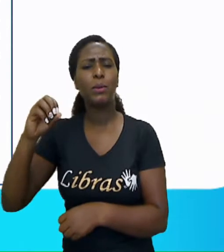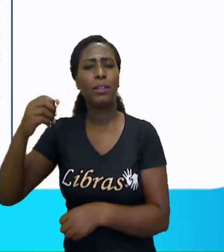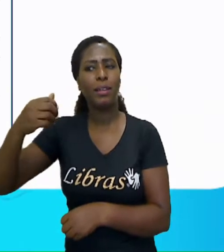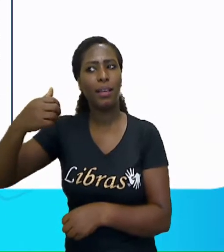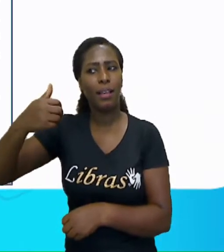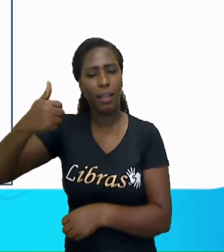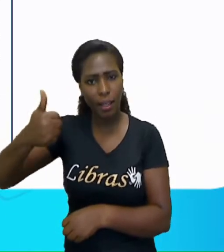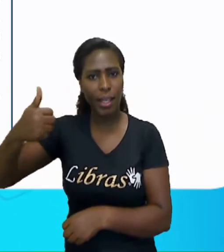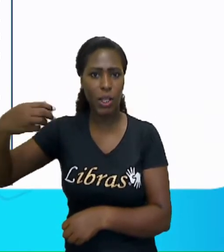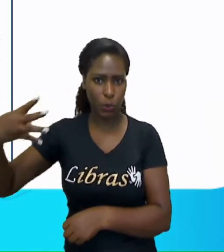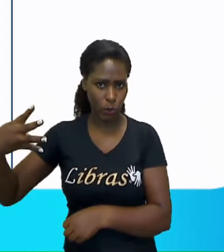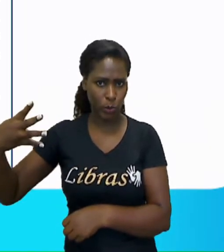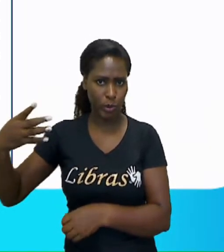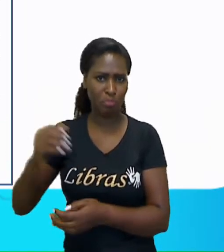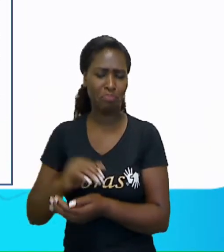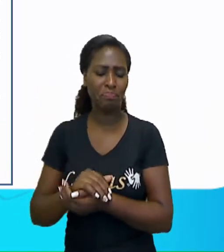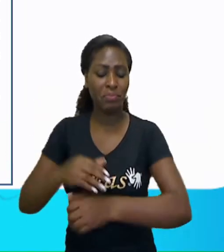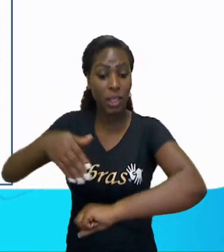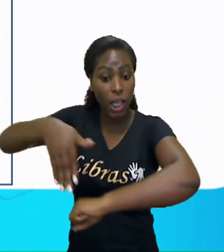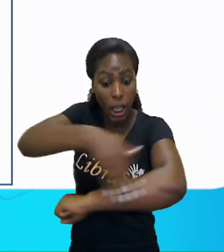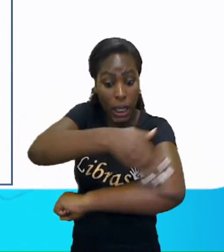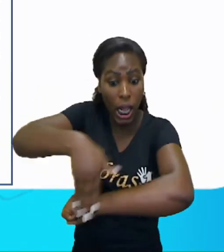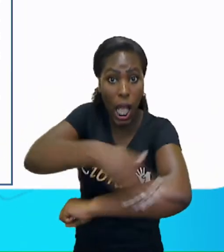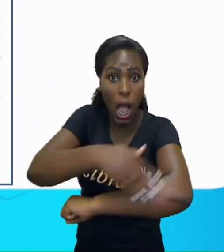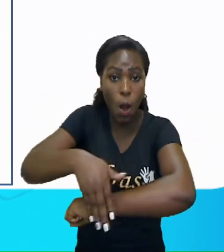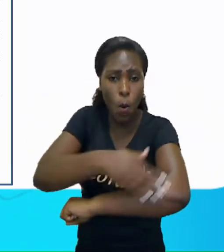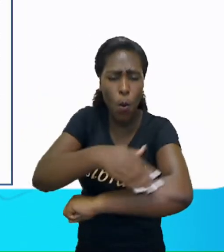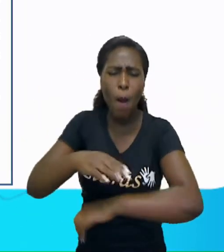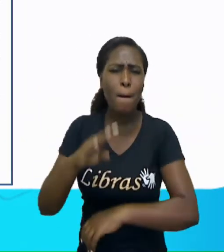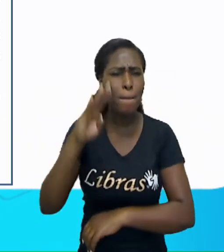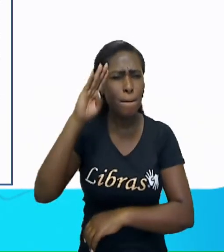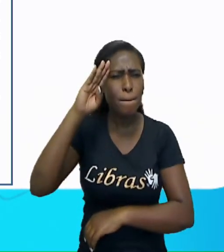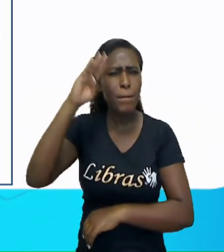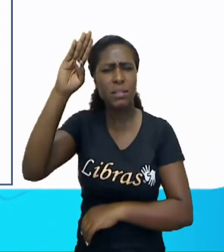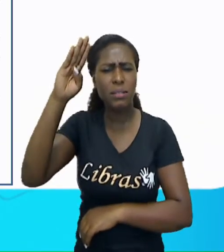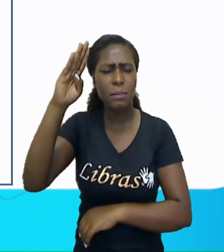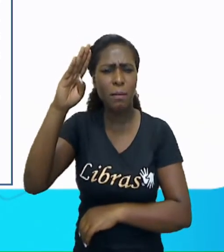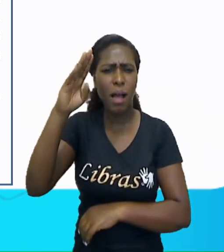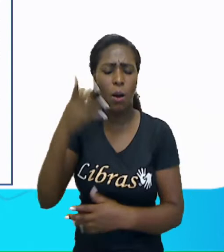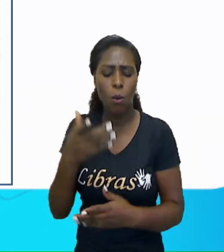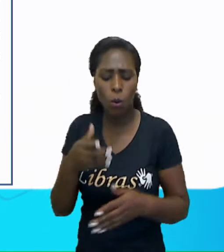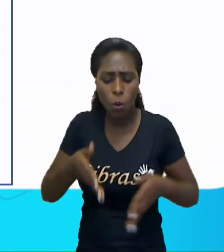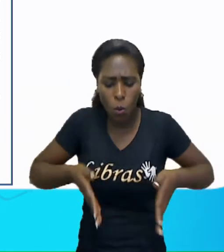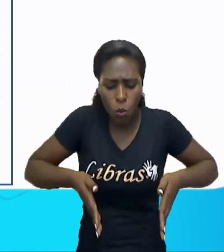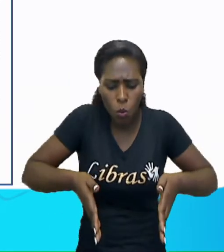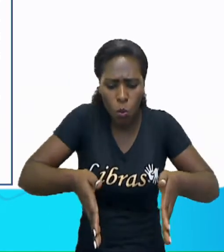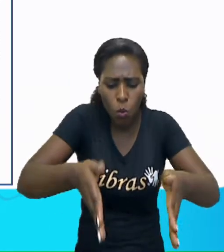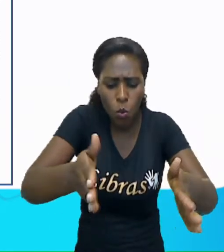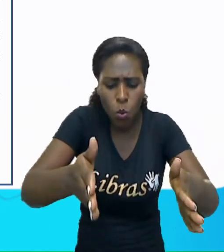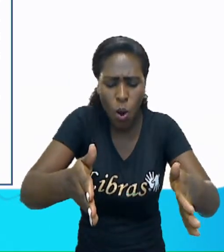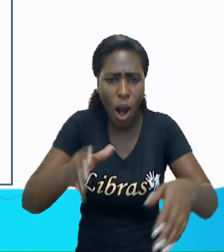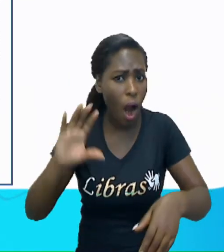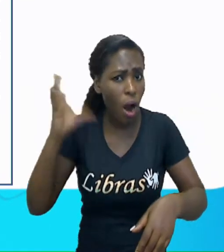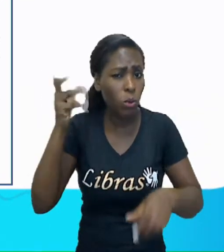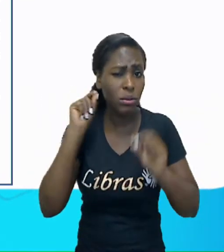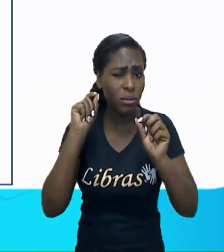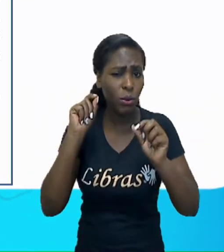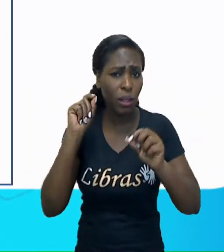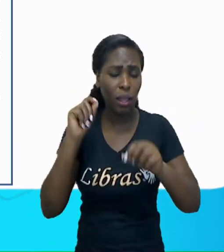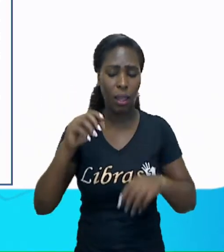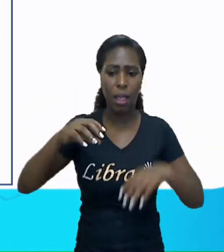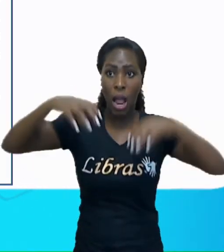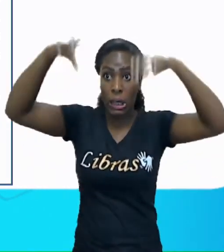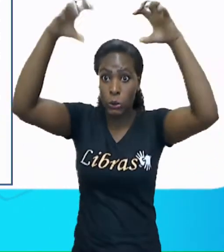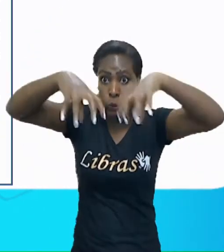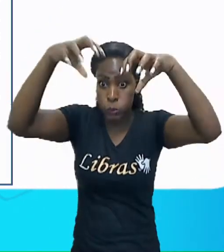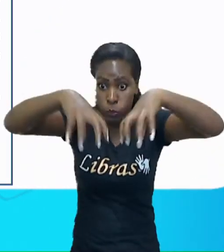longo da avenida principal, Avenida Colombo, pois as mesmas estão nos canteiros.